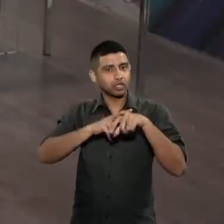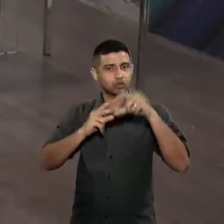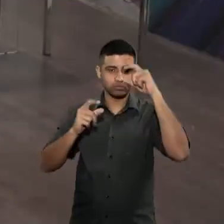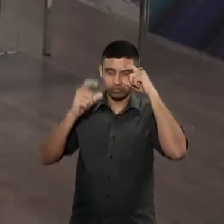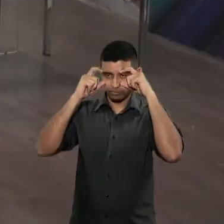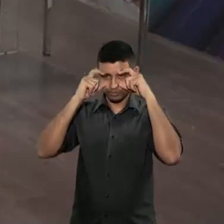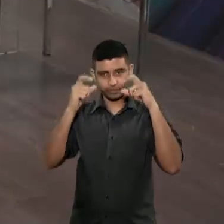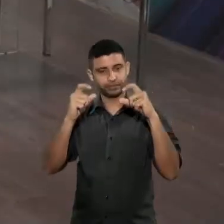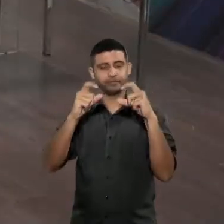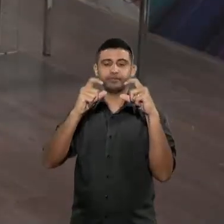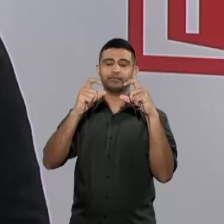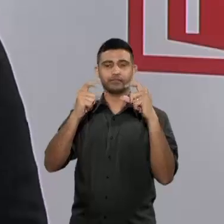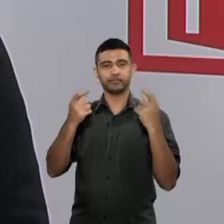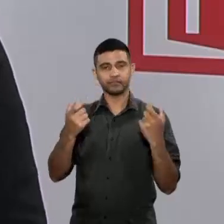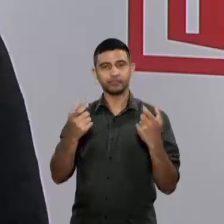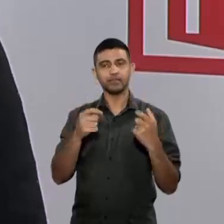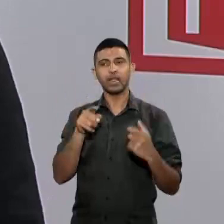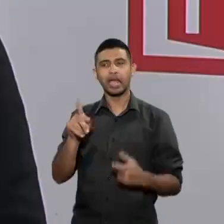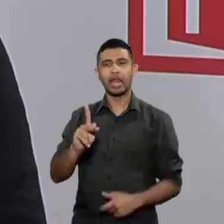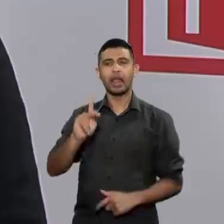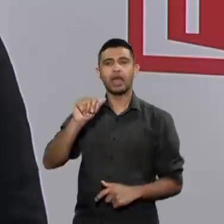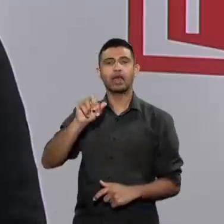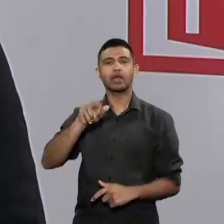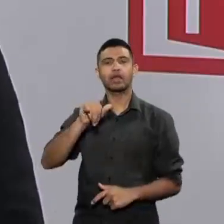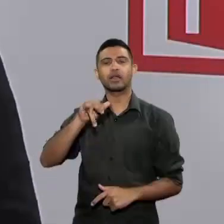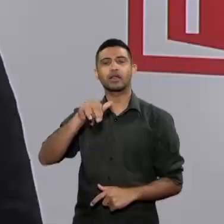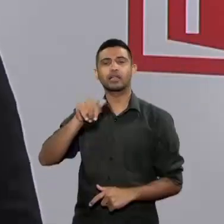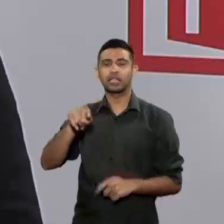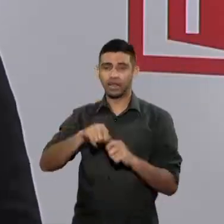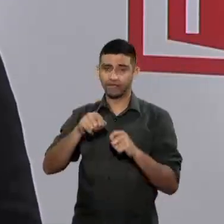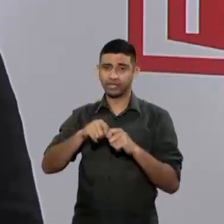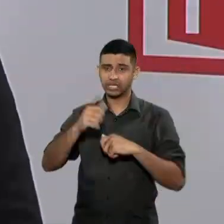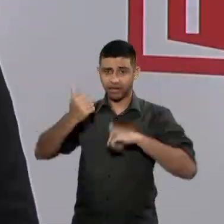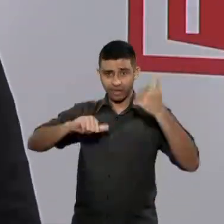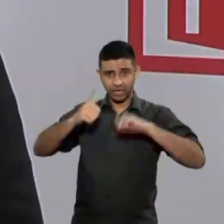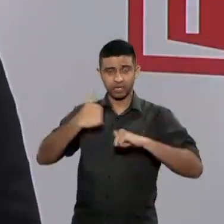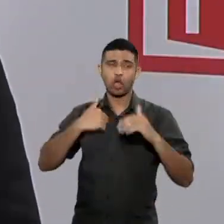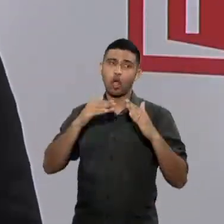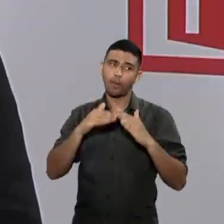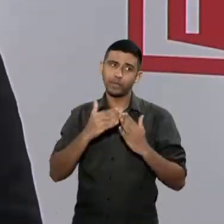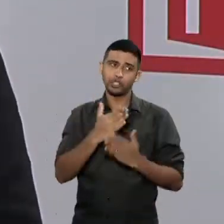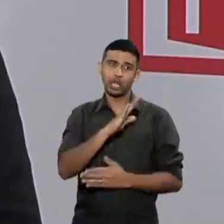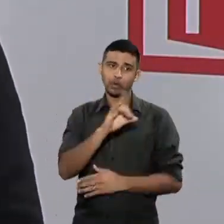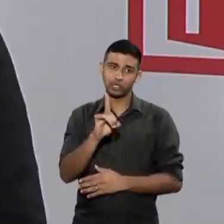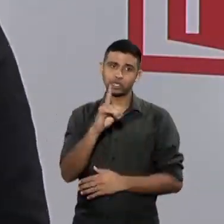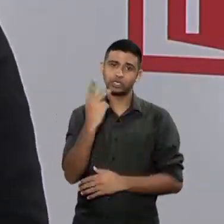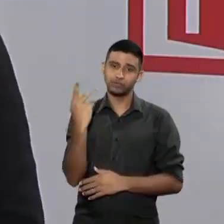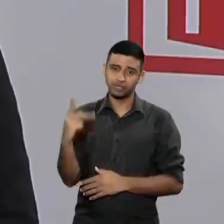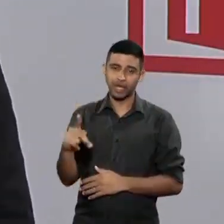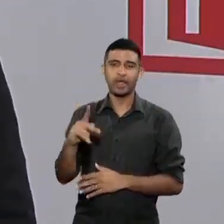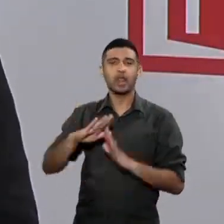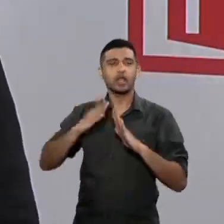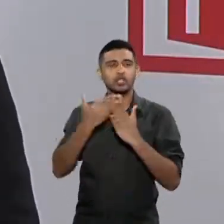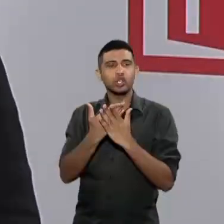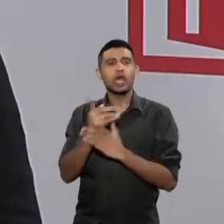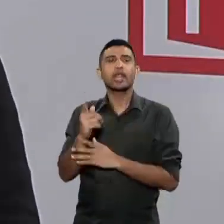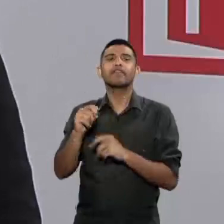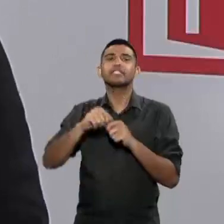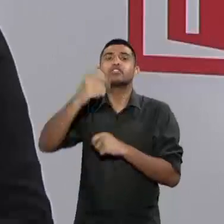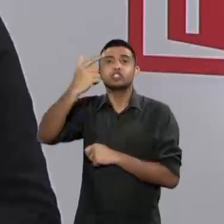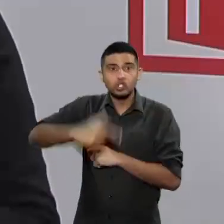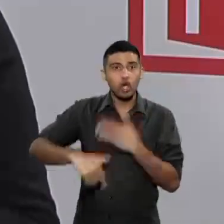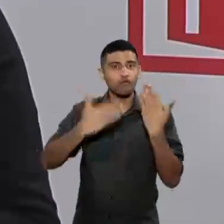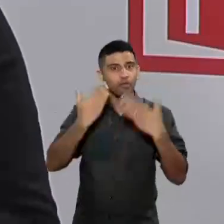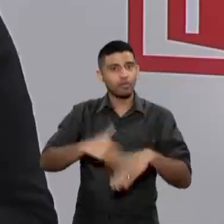As lentes. E aí, o que acontece? Quando a Karina fez essa avaliação, eu pedi para a direção, para a coordenação da escola, a possibilidade dela refazer usando a